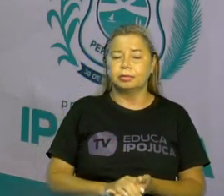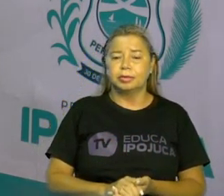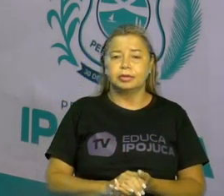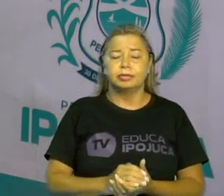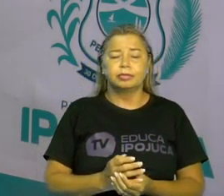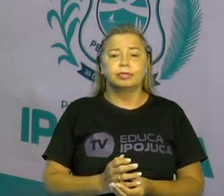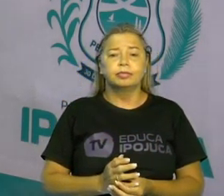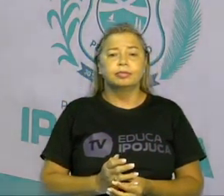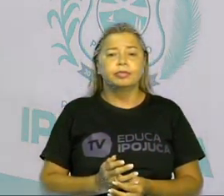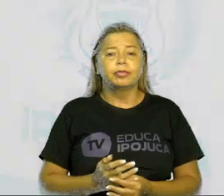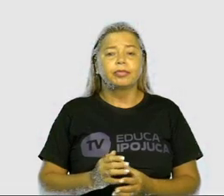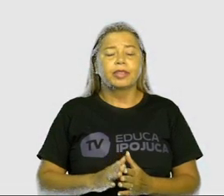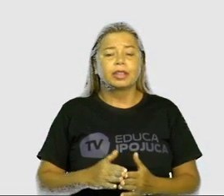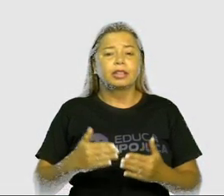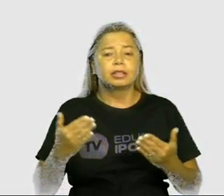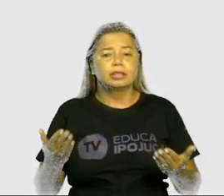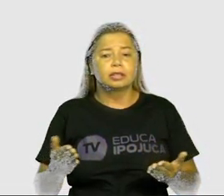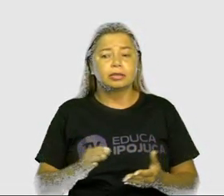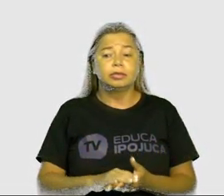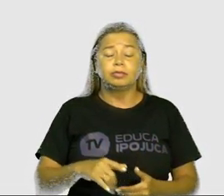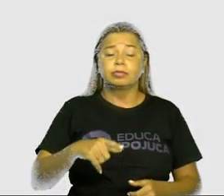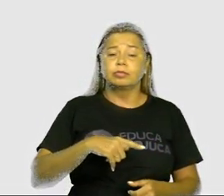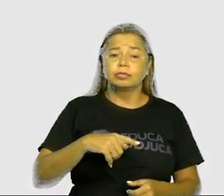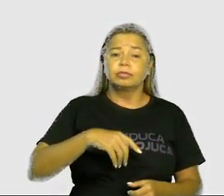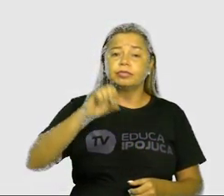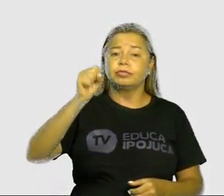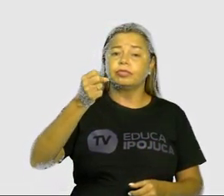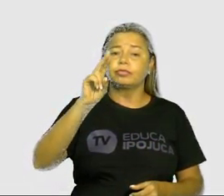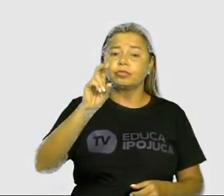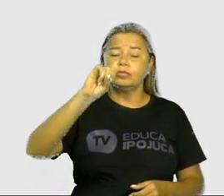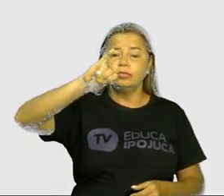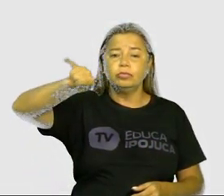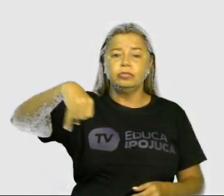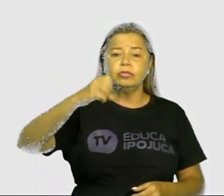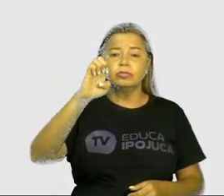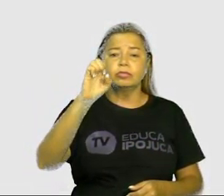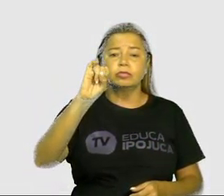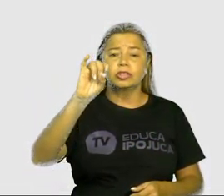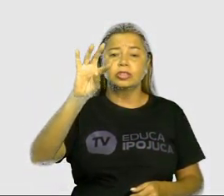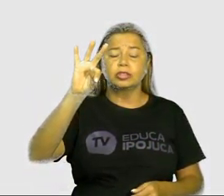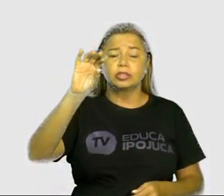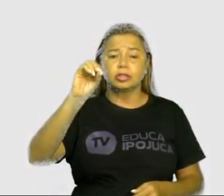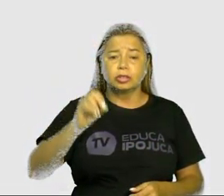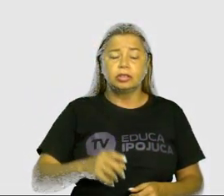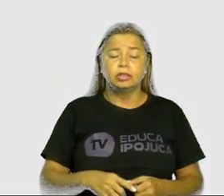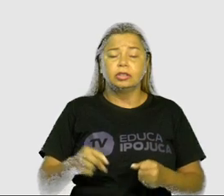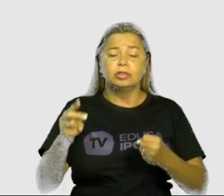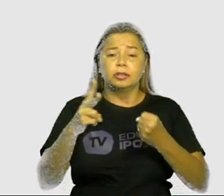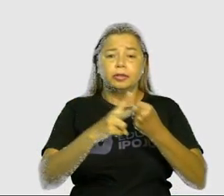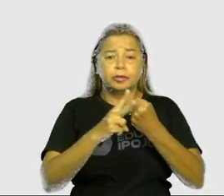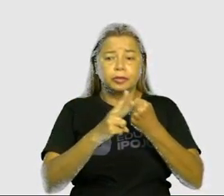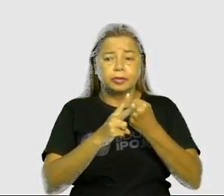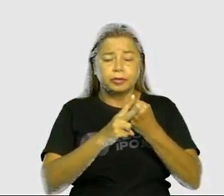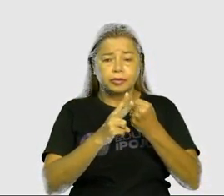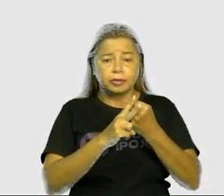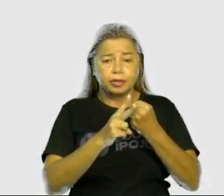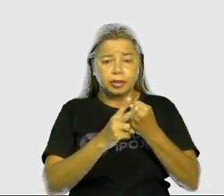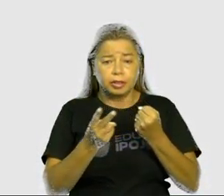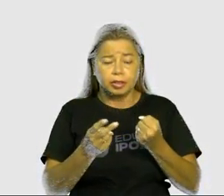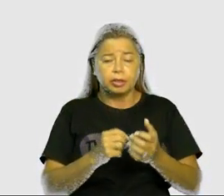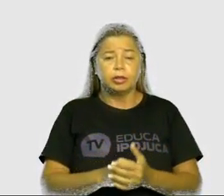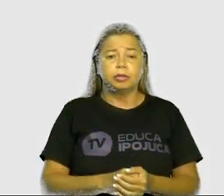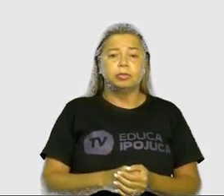isso então nós temos aqui ó o sujeito mas o verbo to be + a partícula de negação